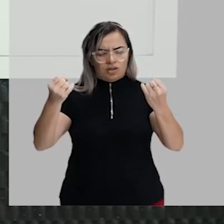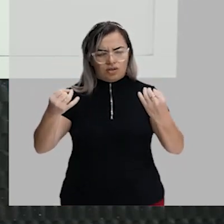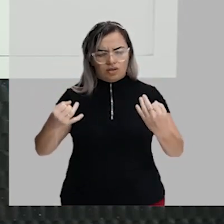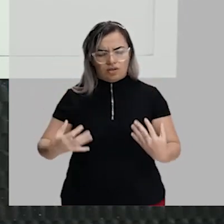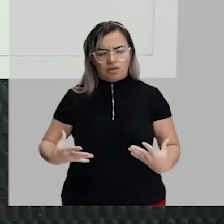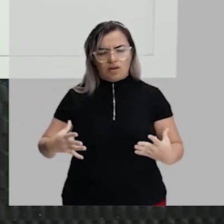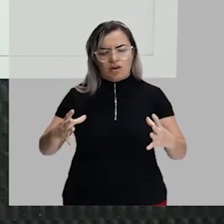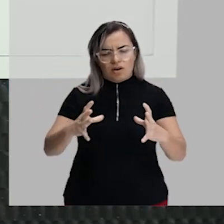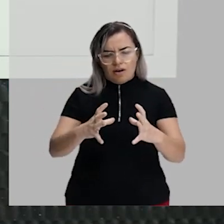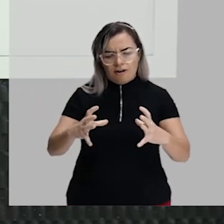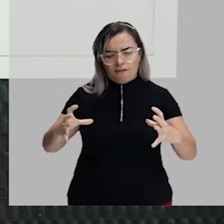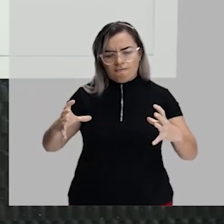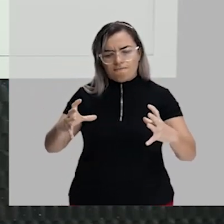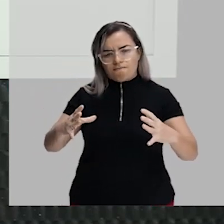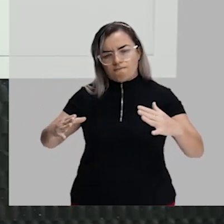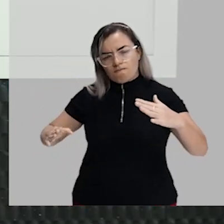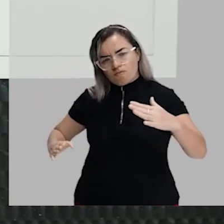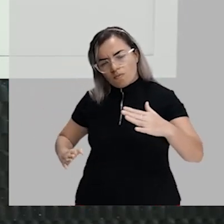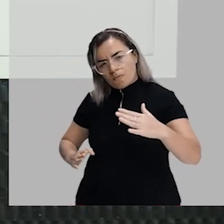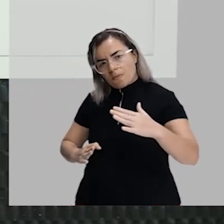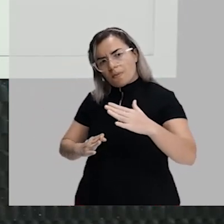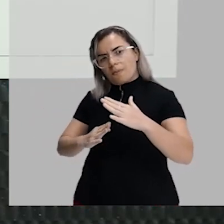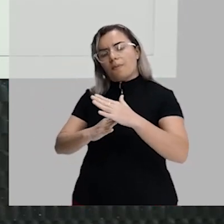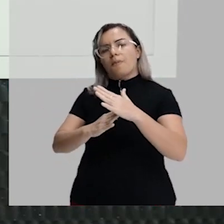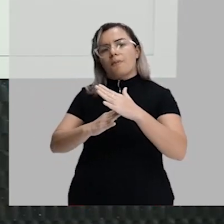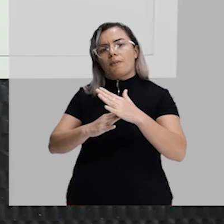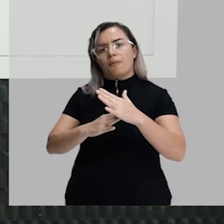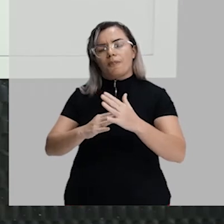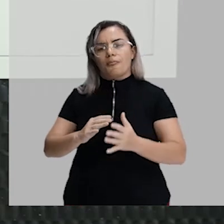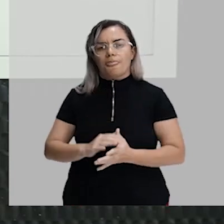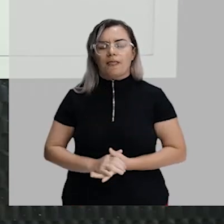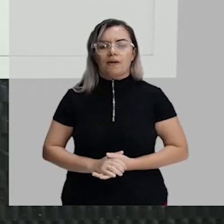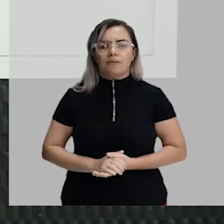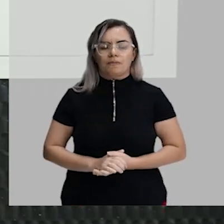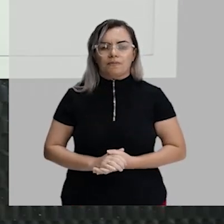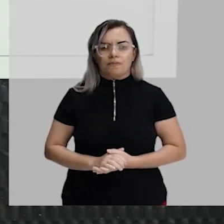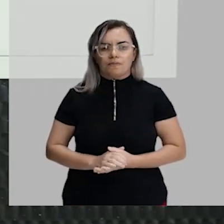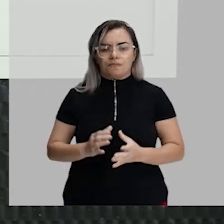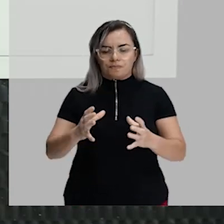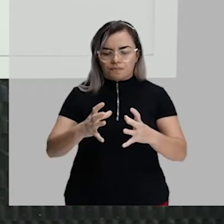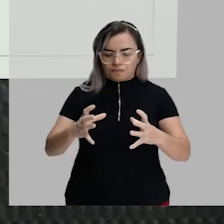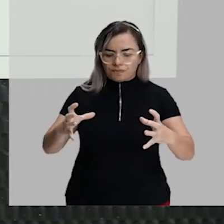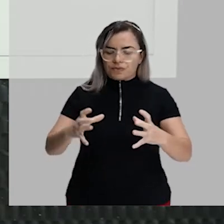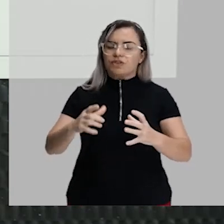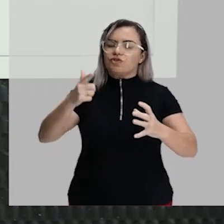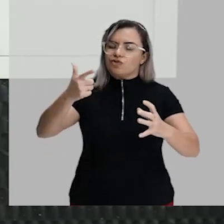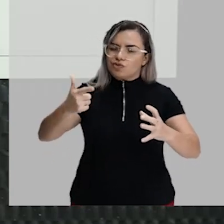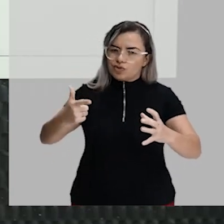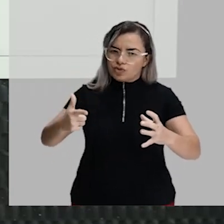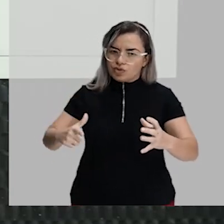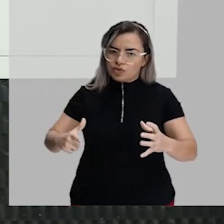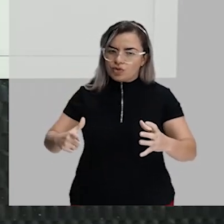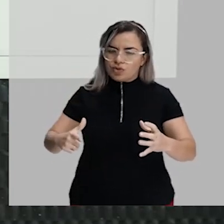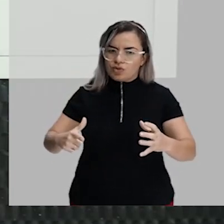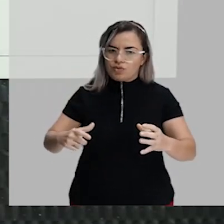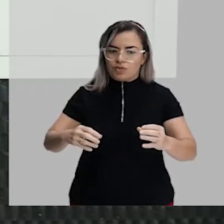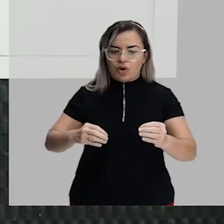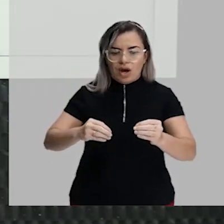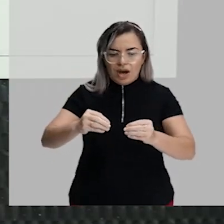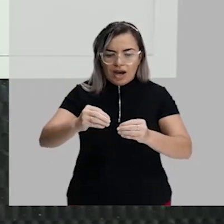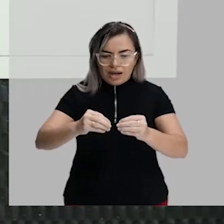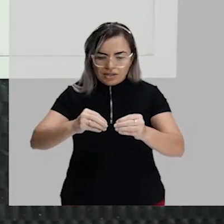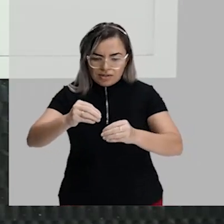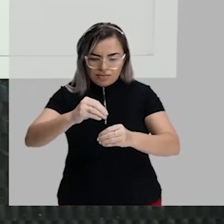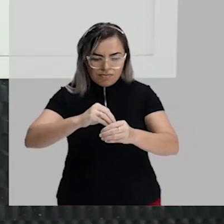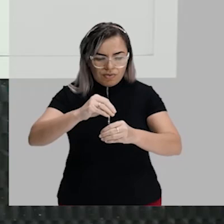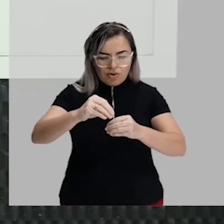ele voltar aí a dilatar normalmente, não é isso? As moléculas se separarem normalmente, tá ok? Então, primeiramente acontece